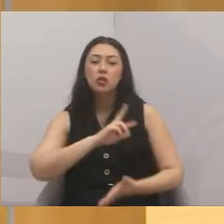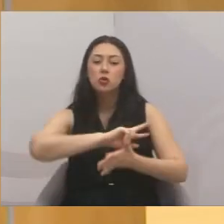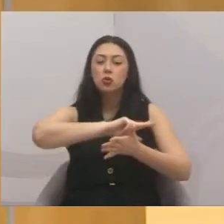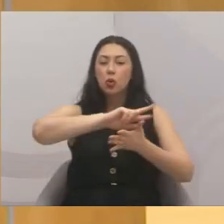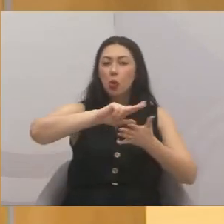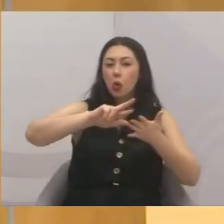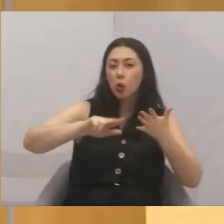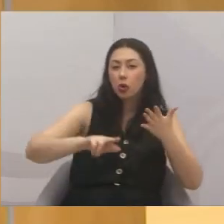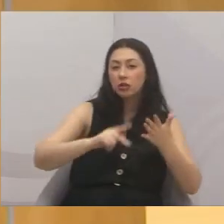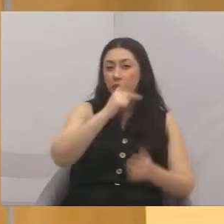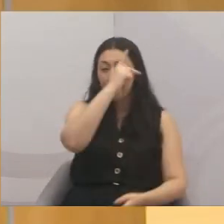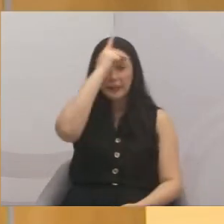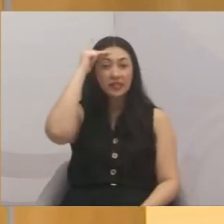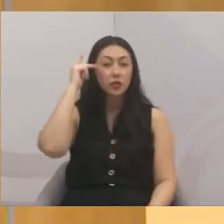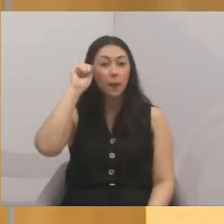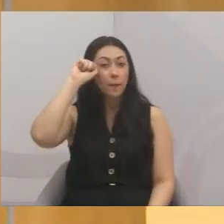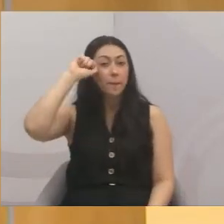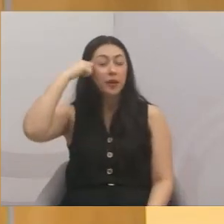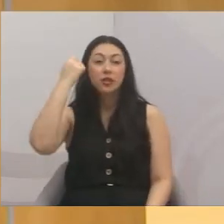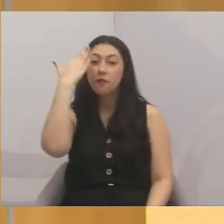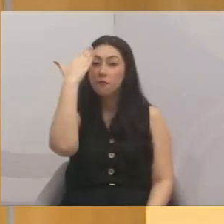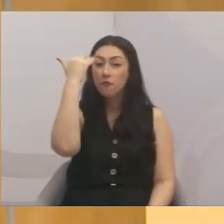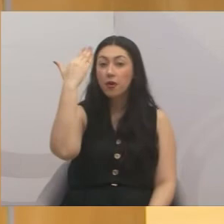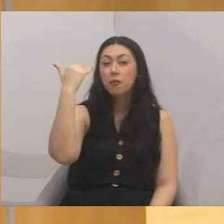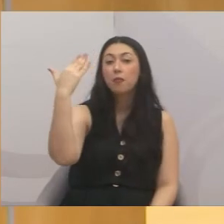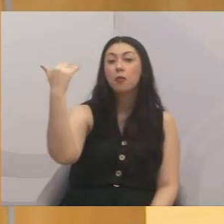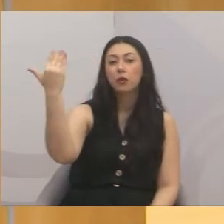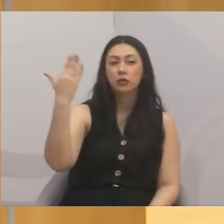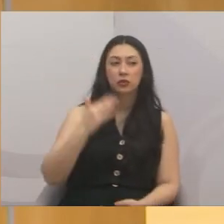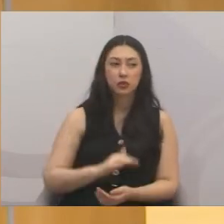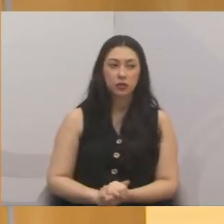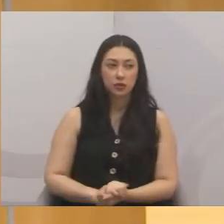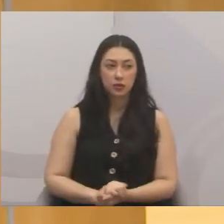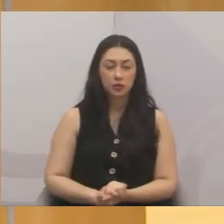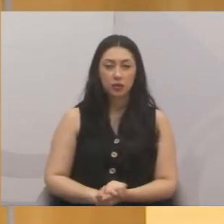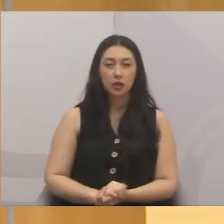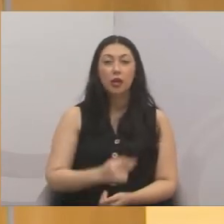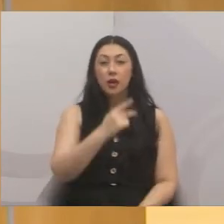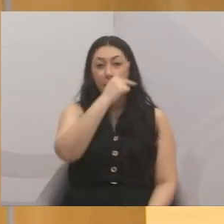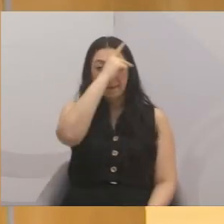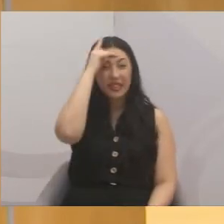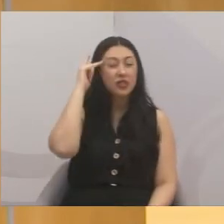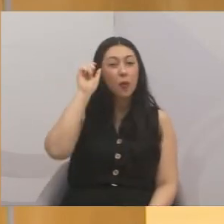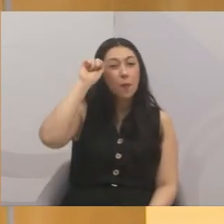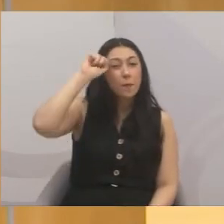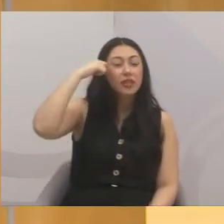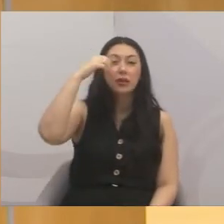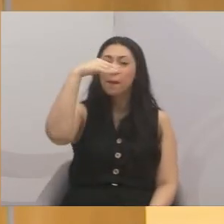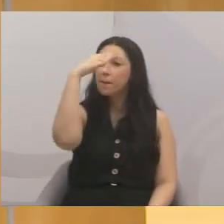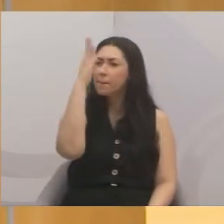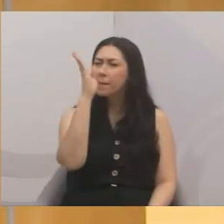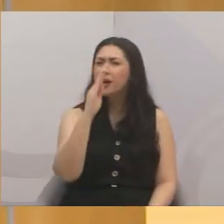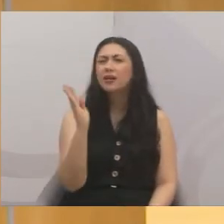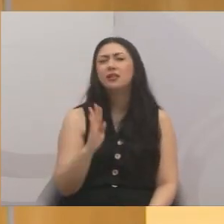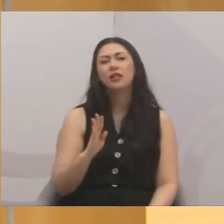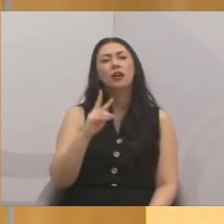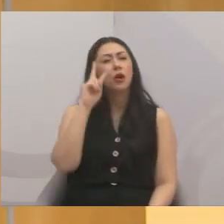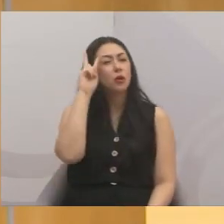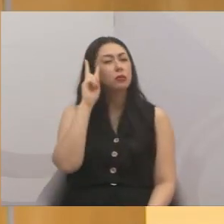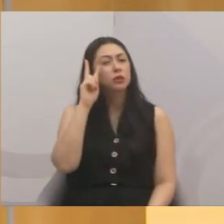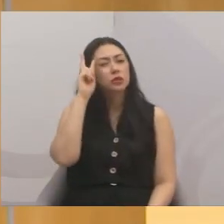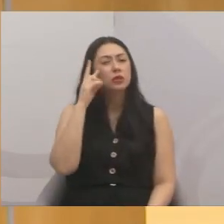quem é Seu Nego, Dona Olívia. São brasileiros que têm uma história linda para